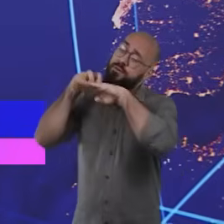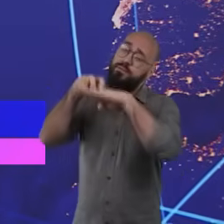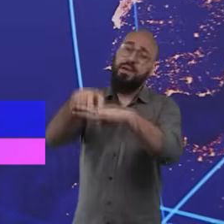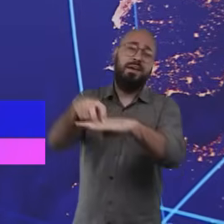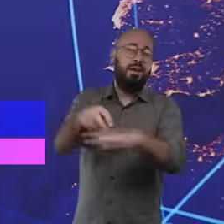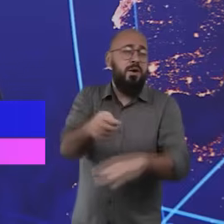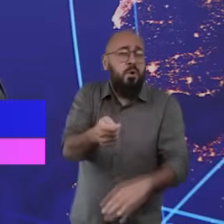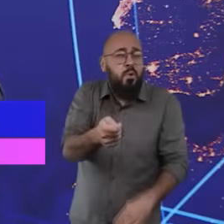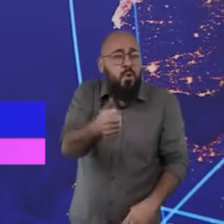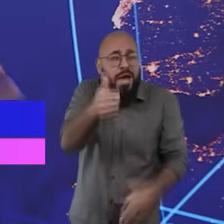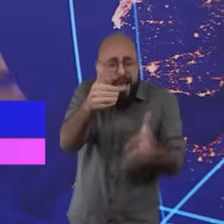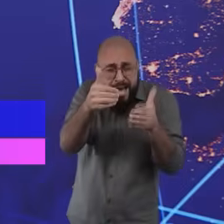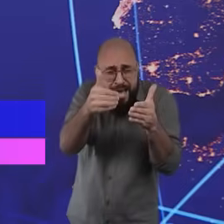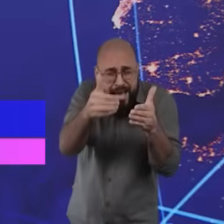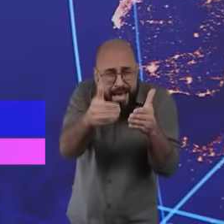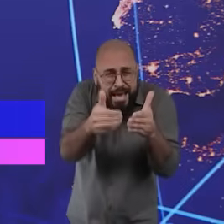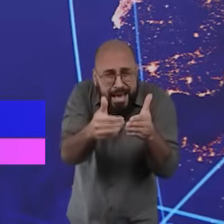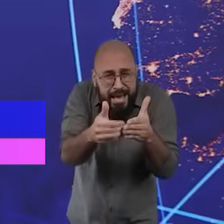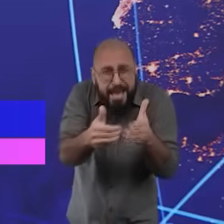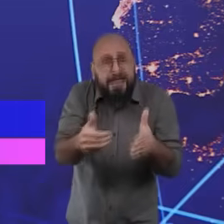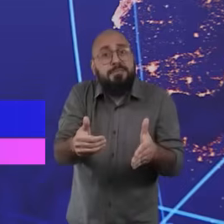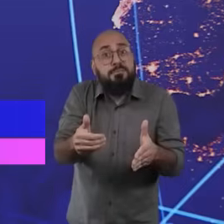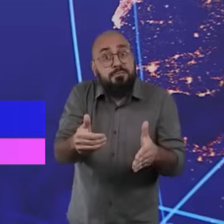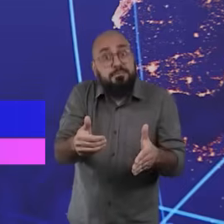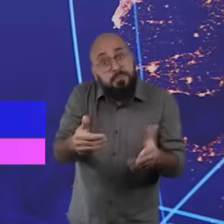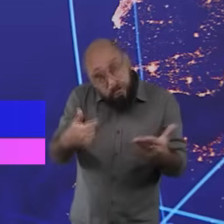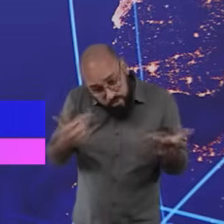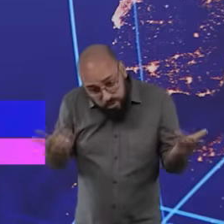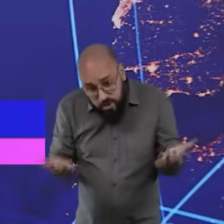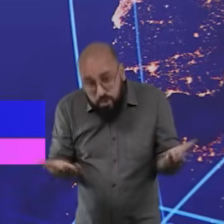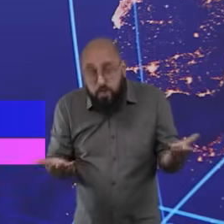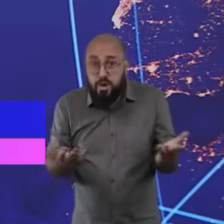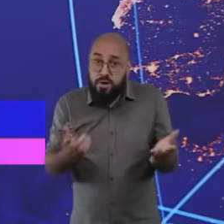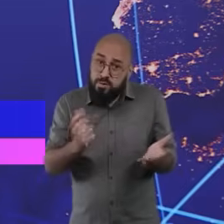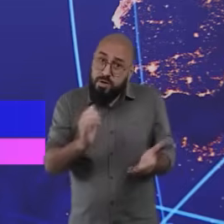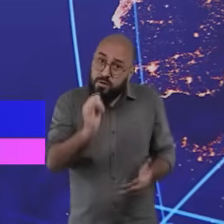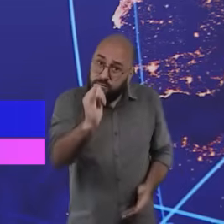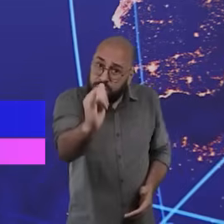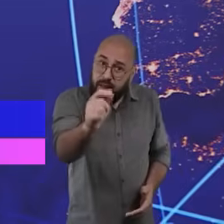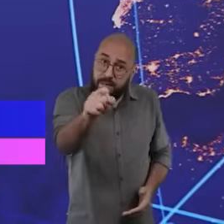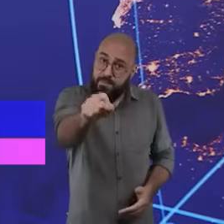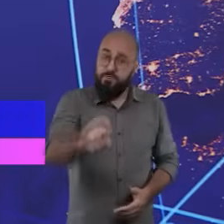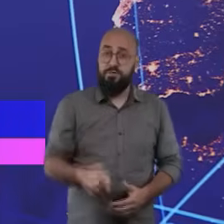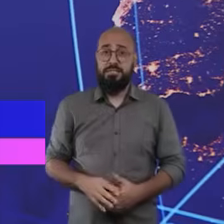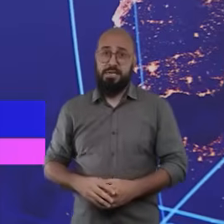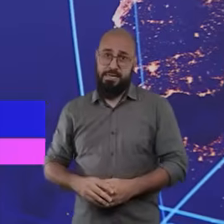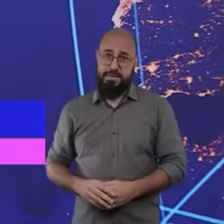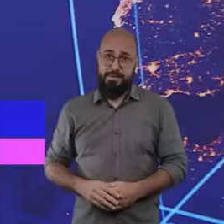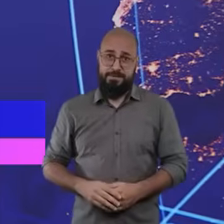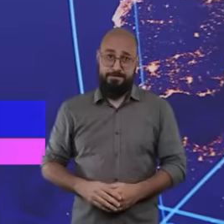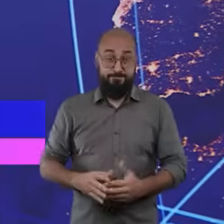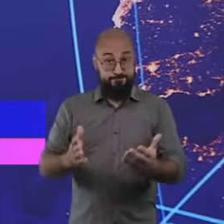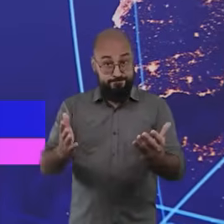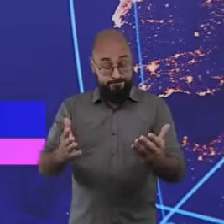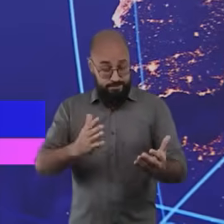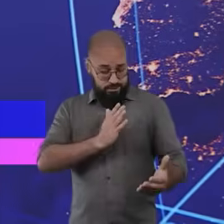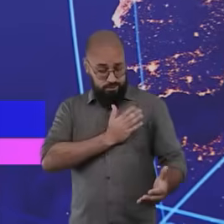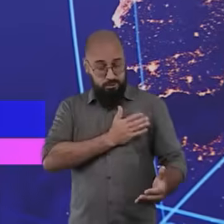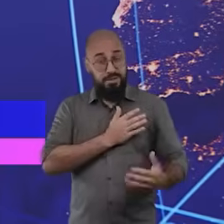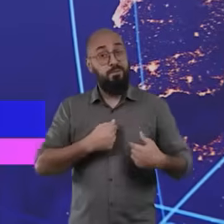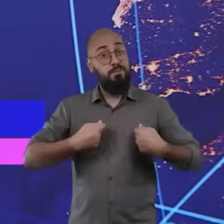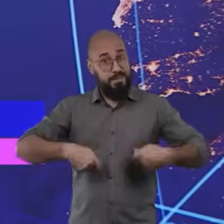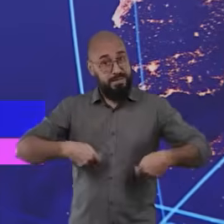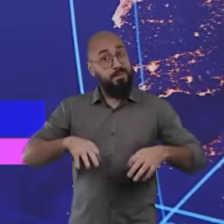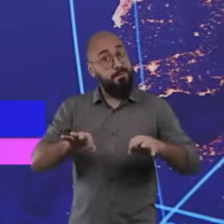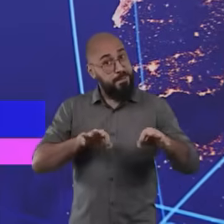momento, logo no começo do programa Arena do Futuro, eu quero falar de coração a coração. Prepare-se para a volta